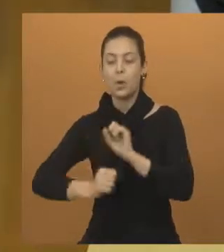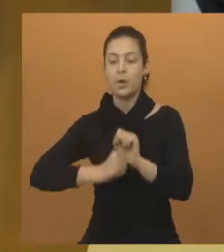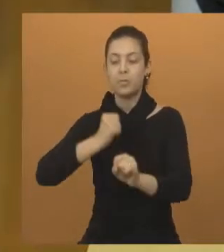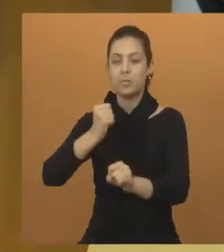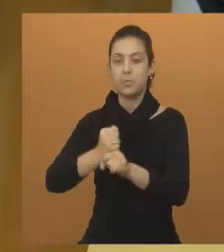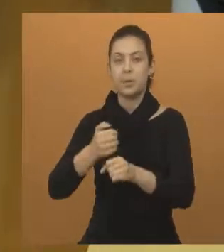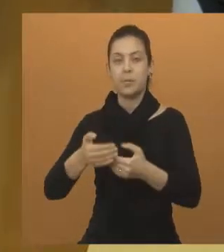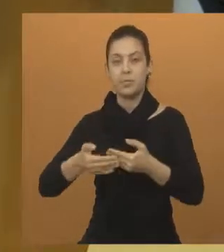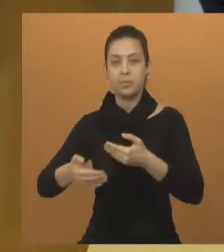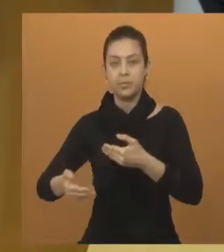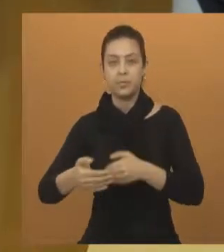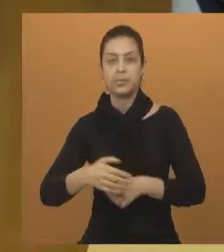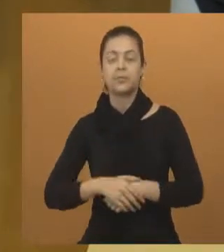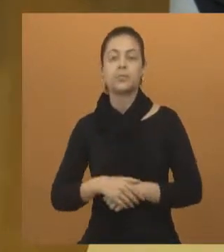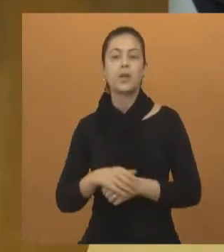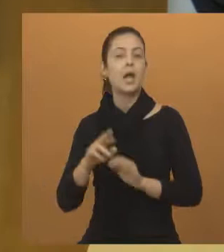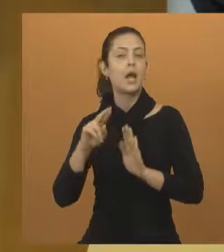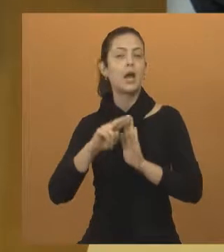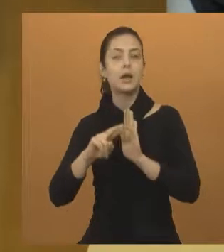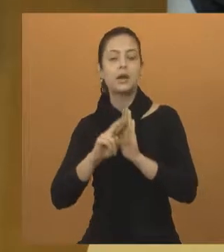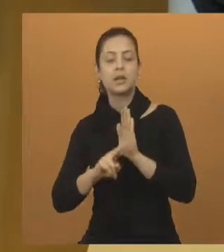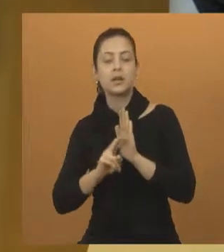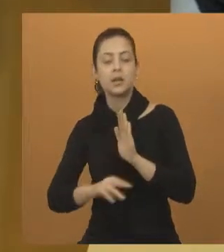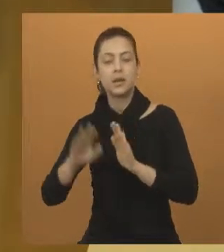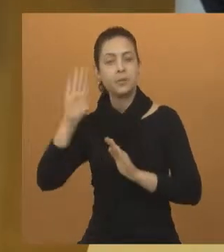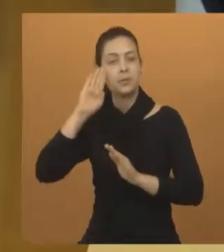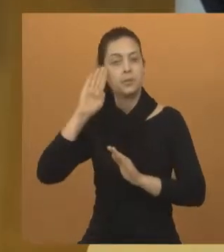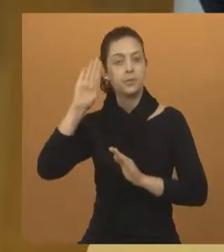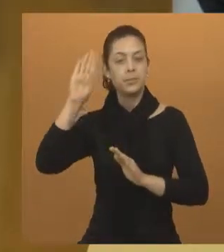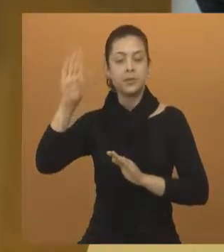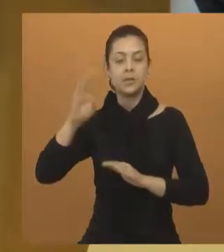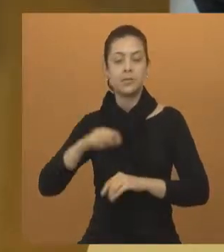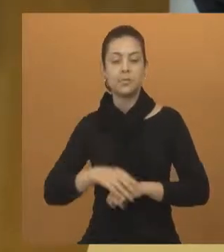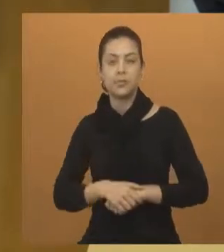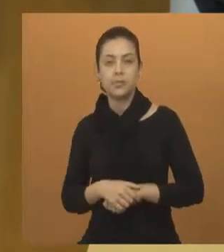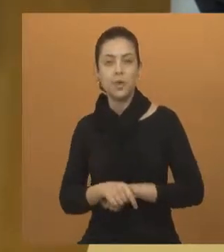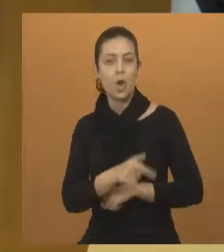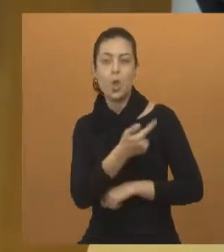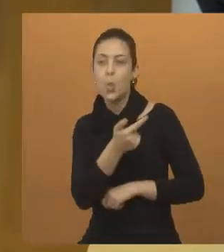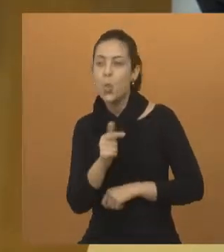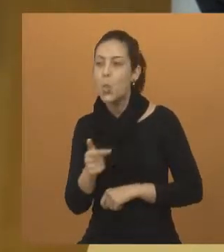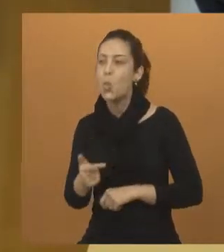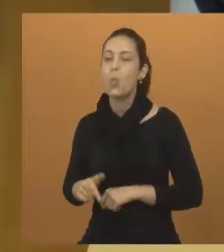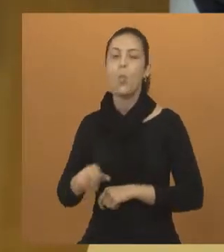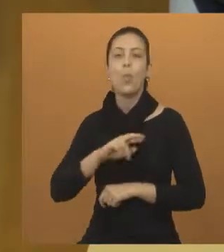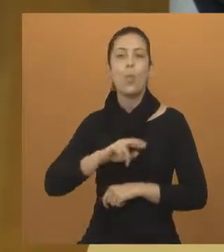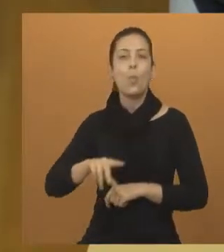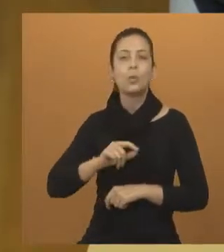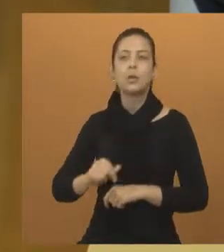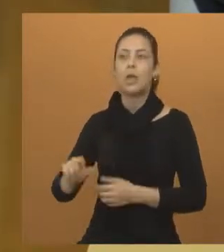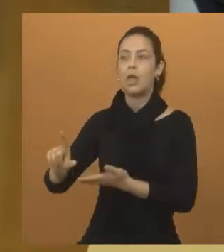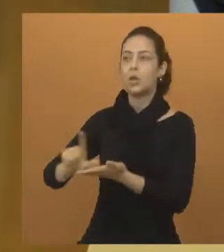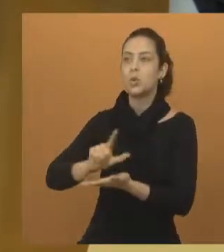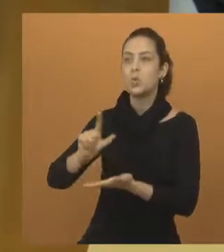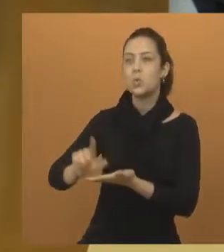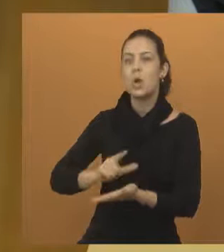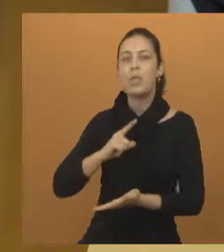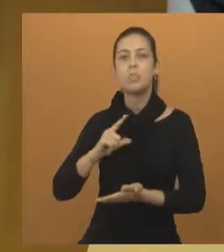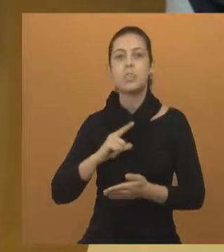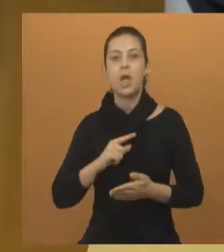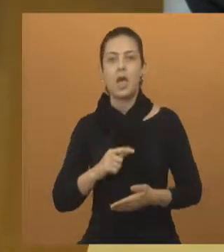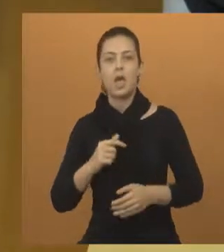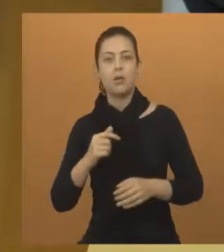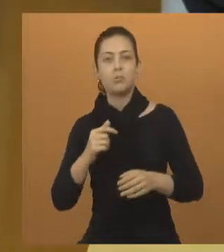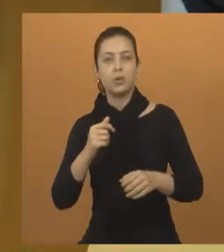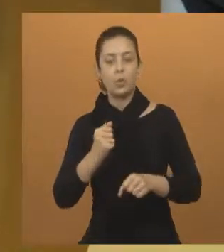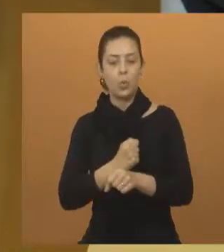IPTU. Dentre os requisitos, destacam-se os de não ter fins lucrativos, de possuir sede própria no